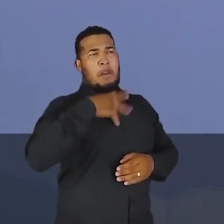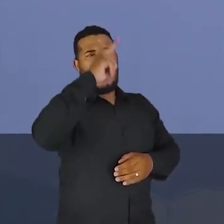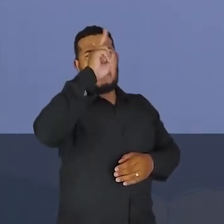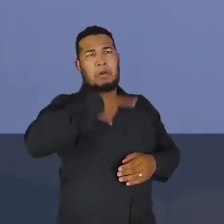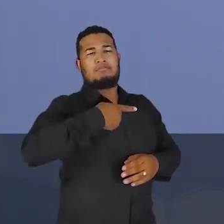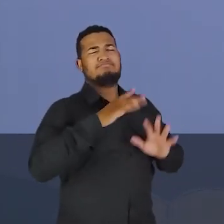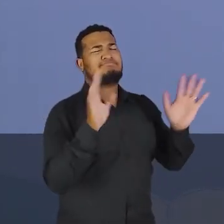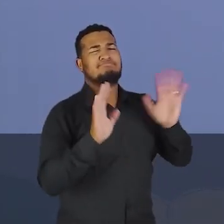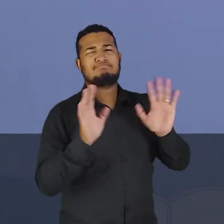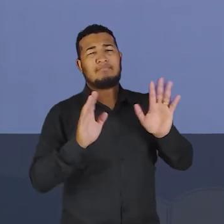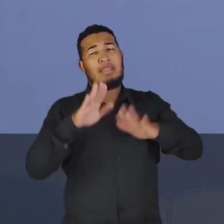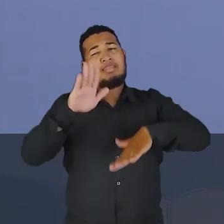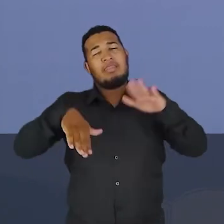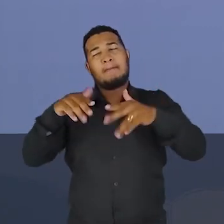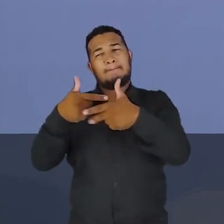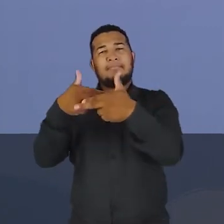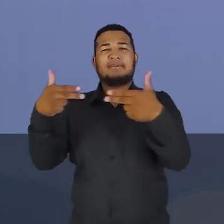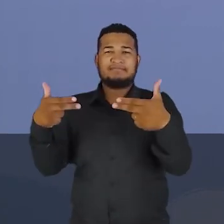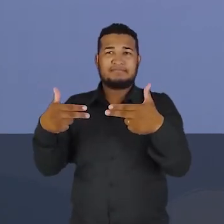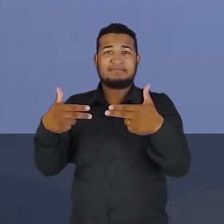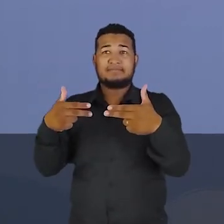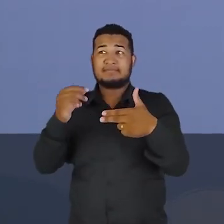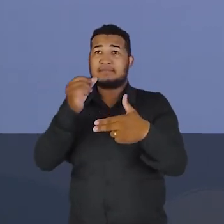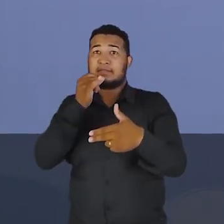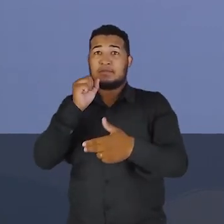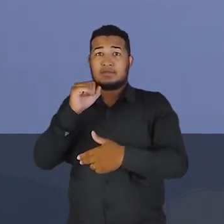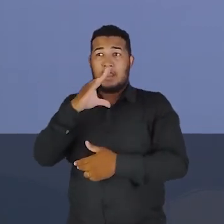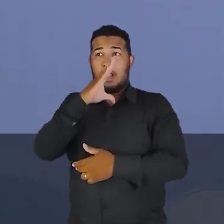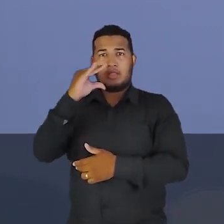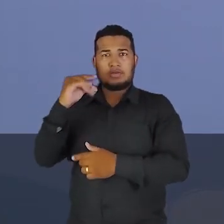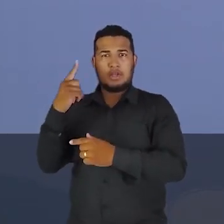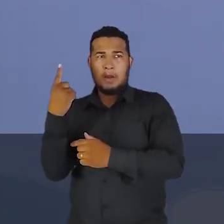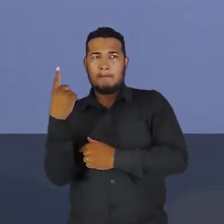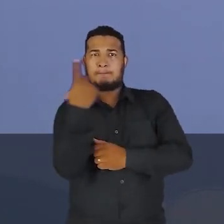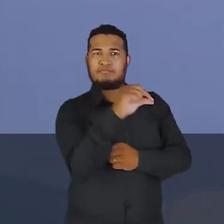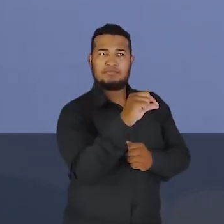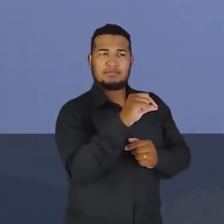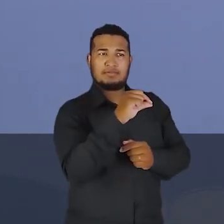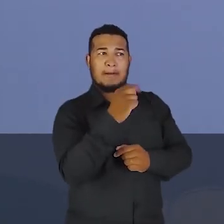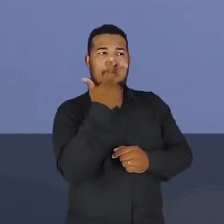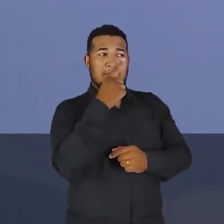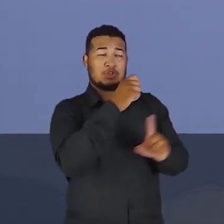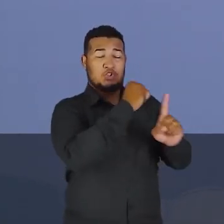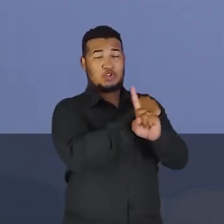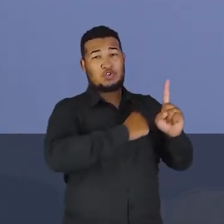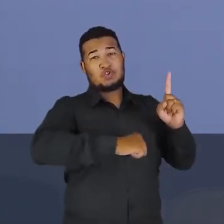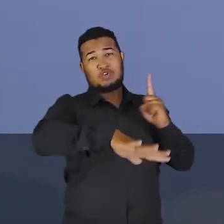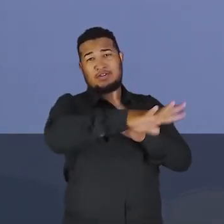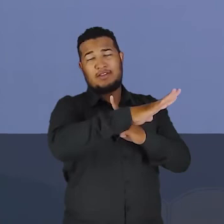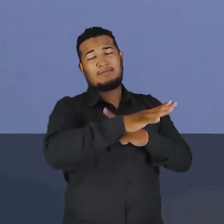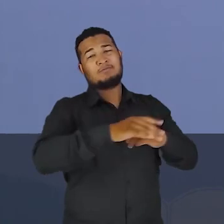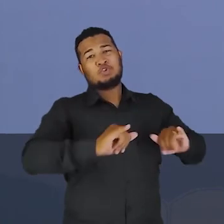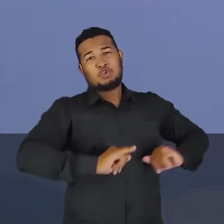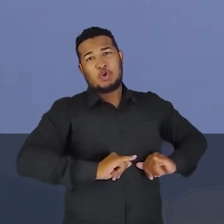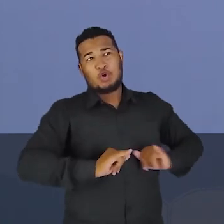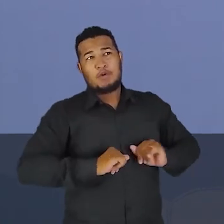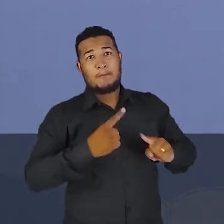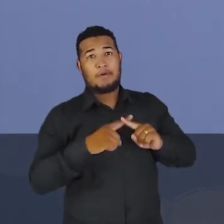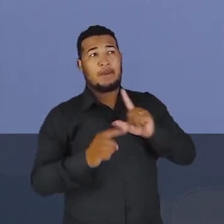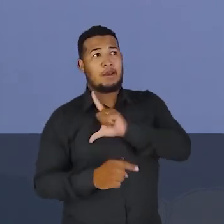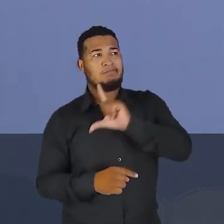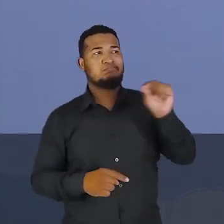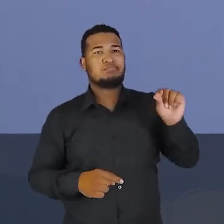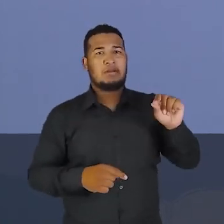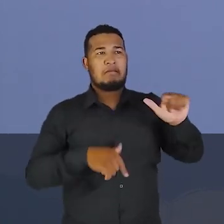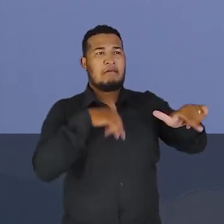vida, depende de alguns fatores. E se esse adolescente sai, a gente entende que a sociedade sofre, porque ele sai sem emprego, ele